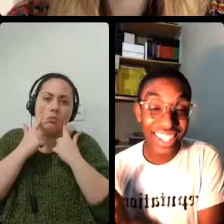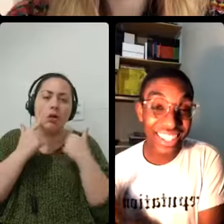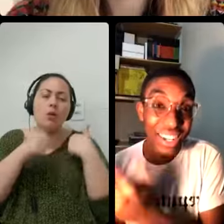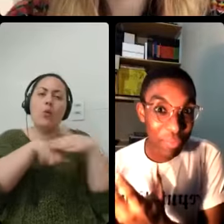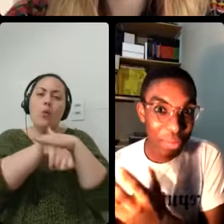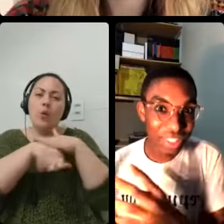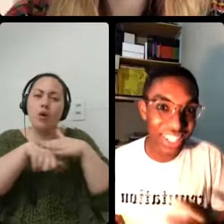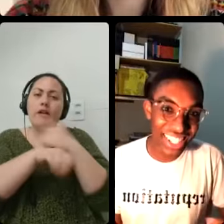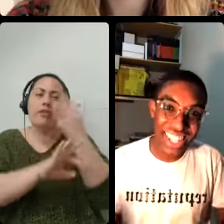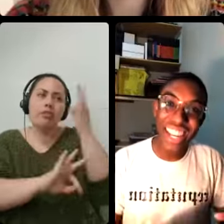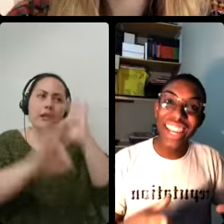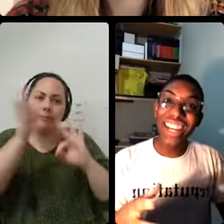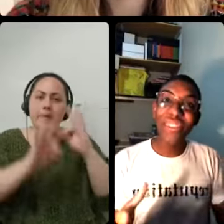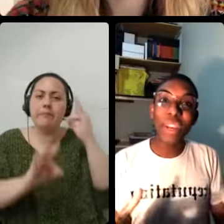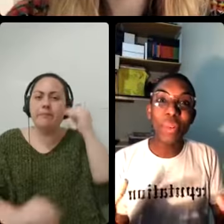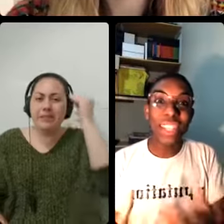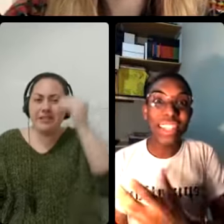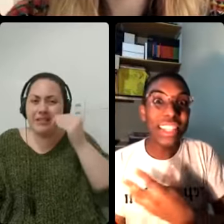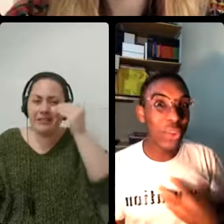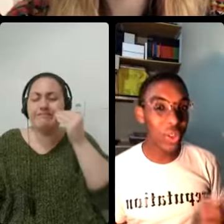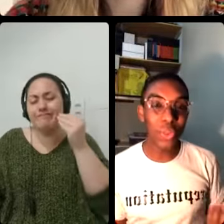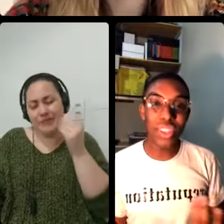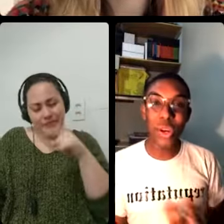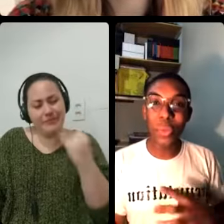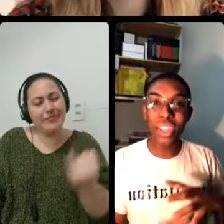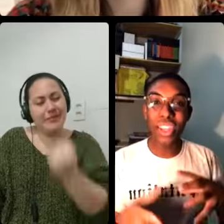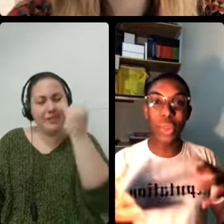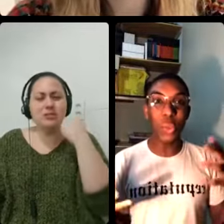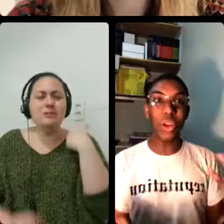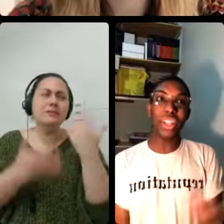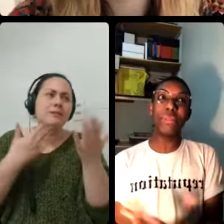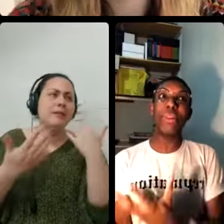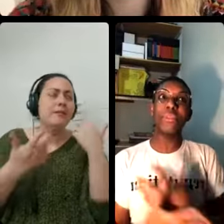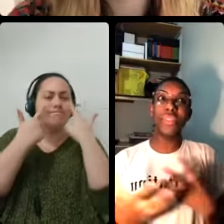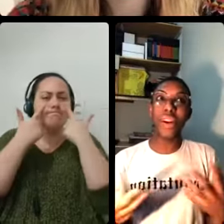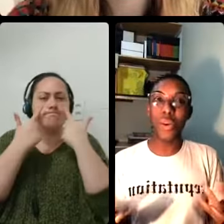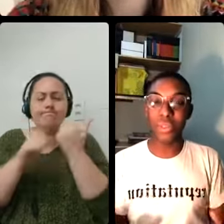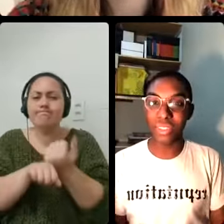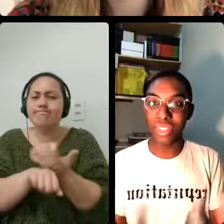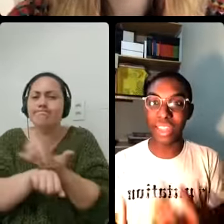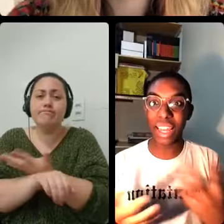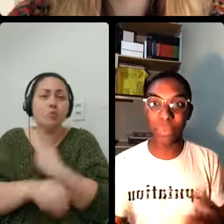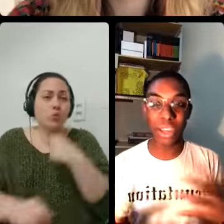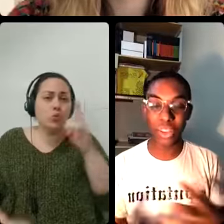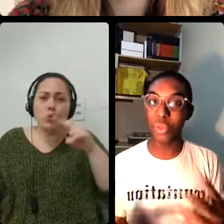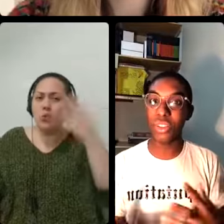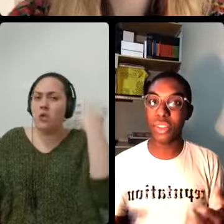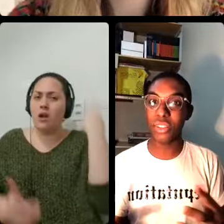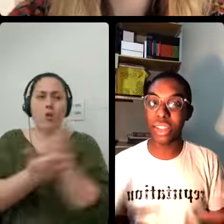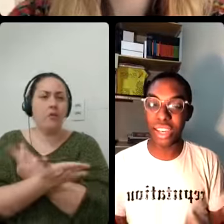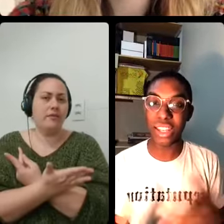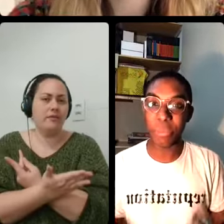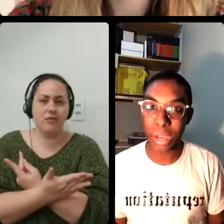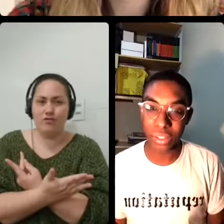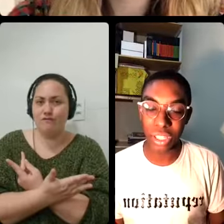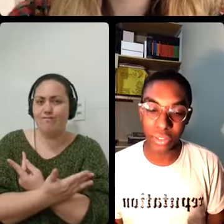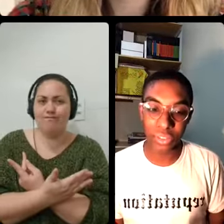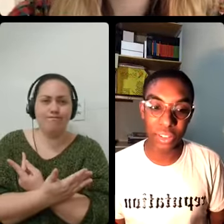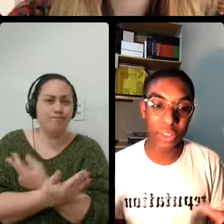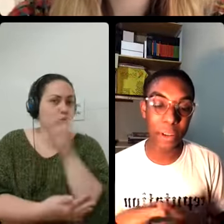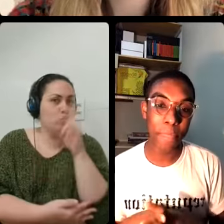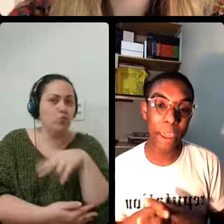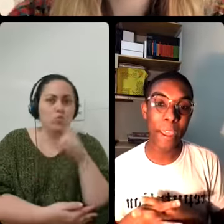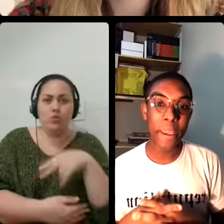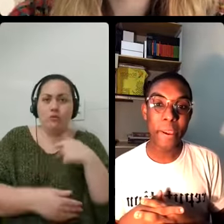terapias, né? Terapia importante, para poder entender o que aconteceu, porque nunca tinha me acontecido algo naquela magnitude ali, naquele espaço que eu estava